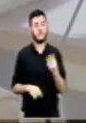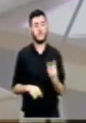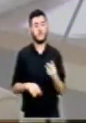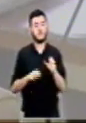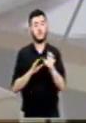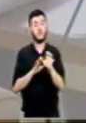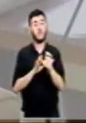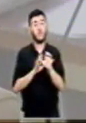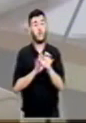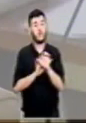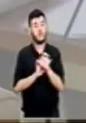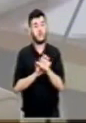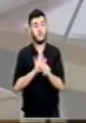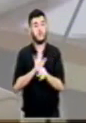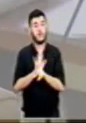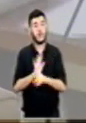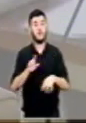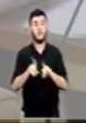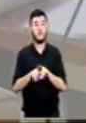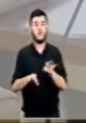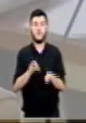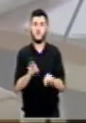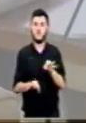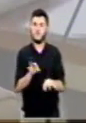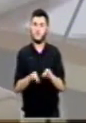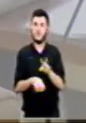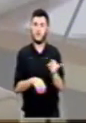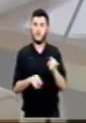como sabemos, o juiz que pronunciar nulidade